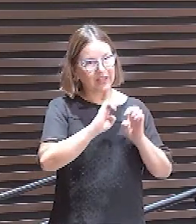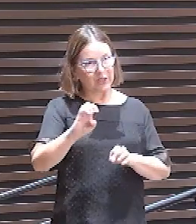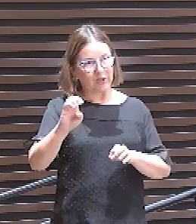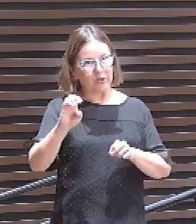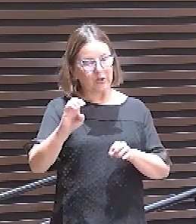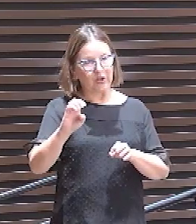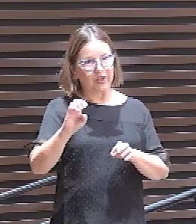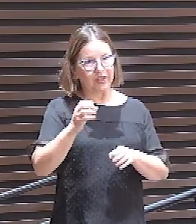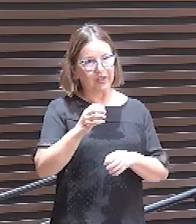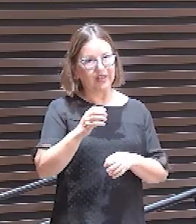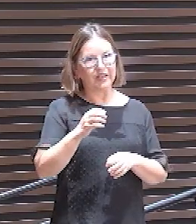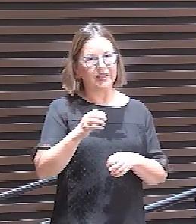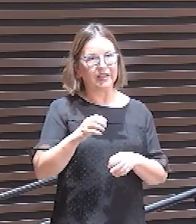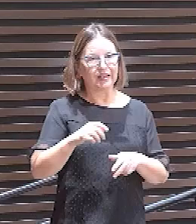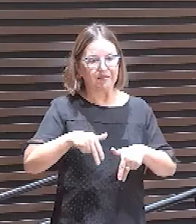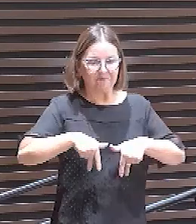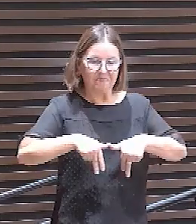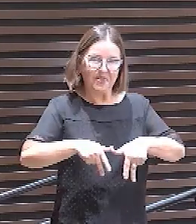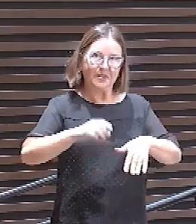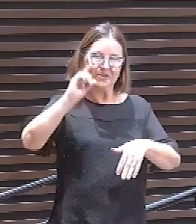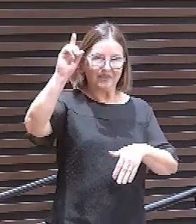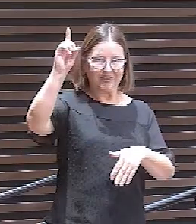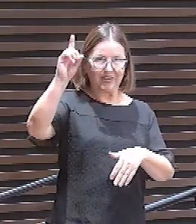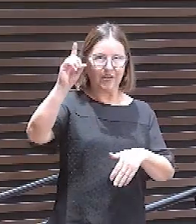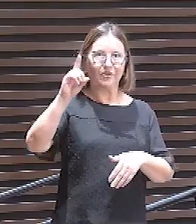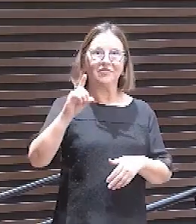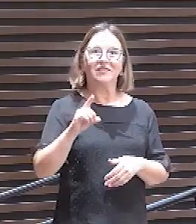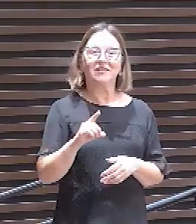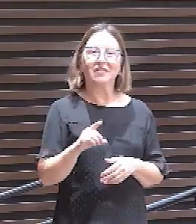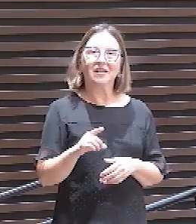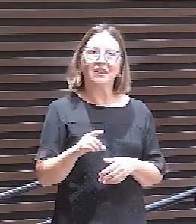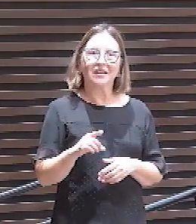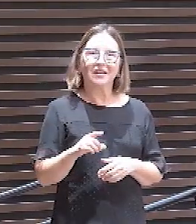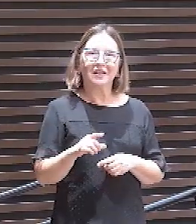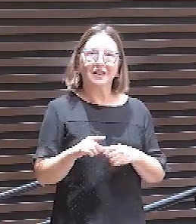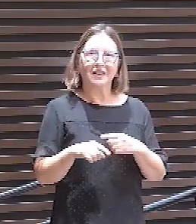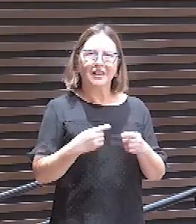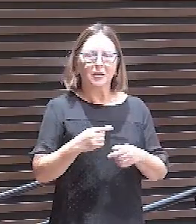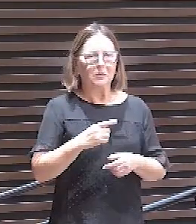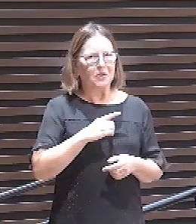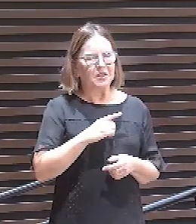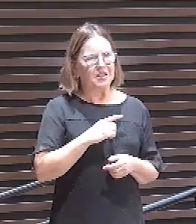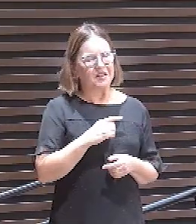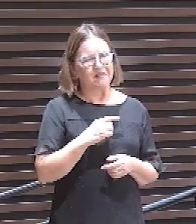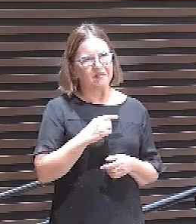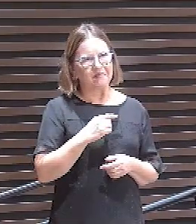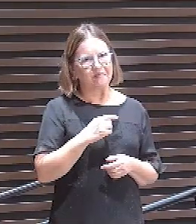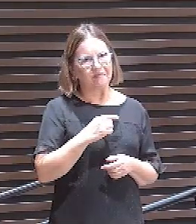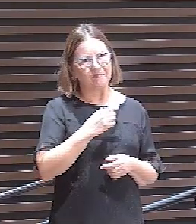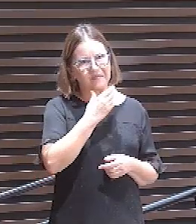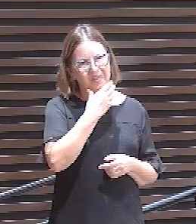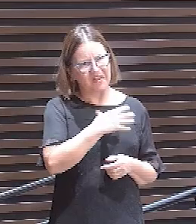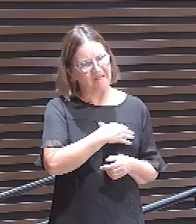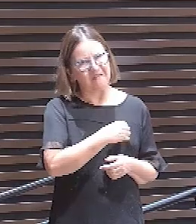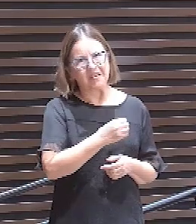teve filhos e filhas. E todos os dias de Enoque foram